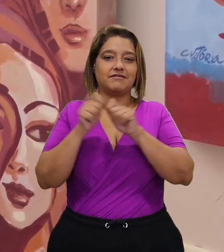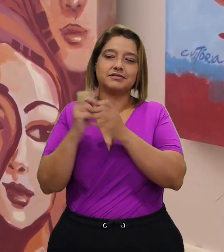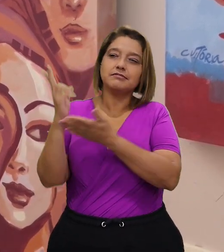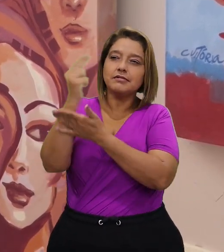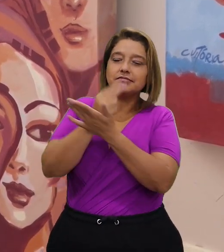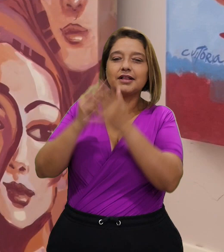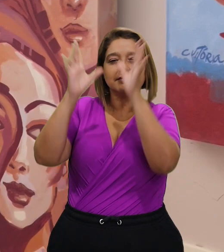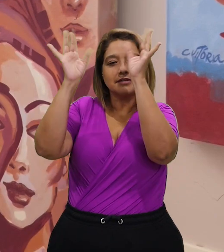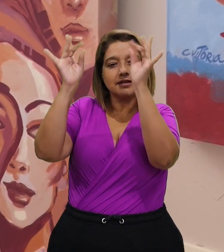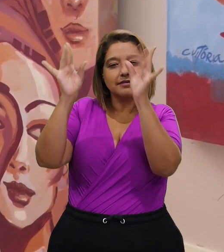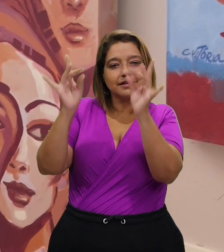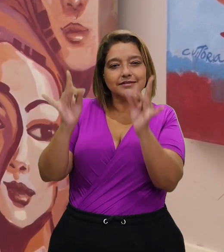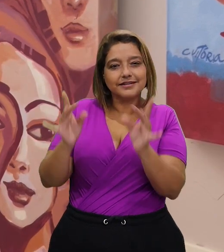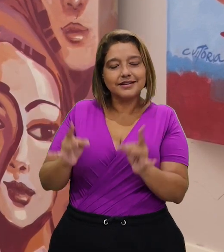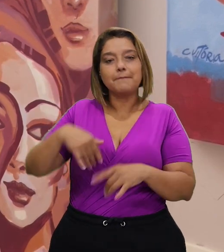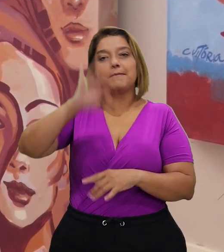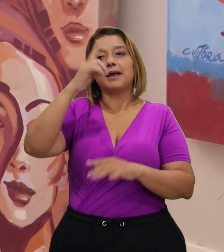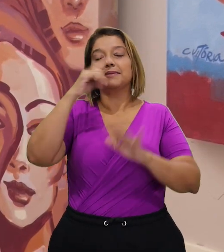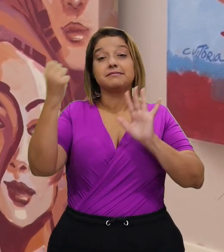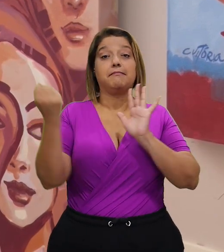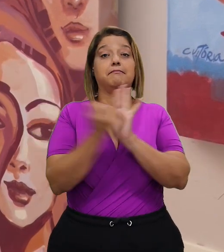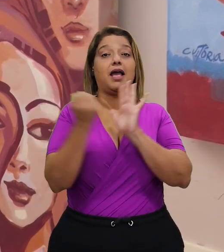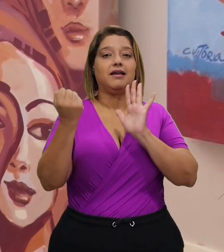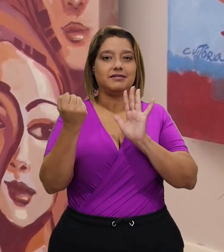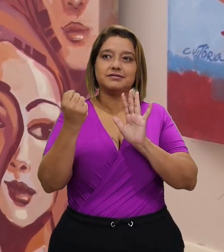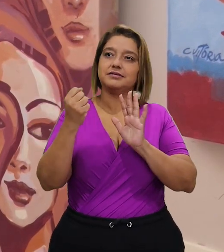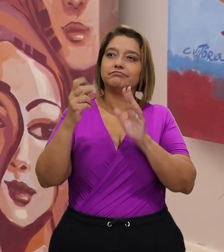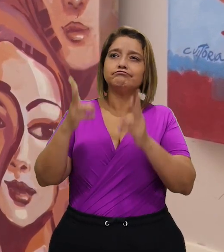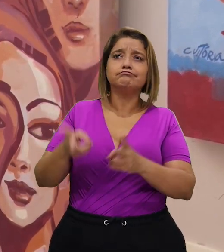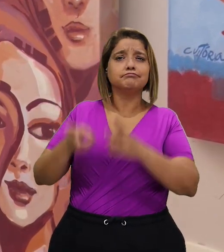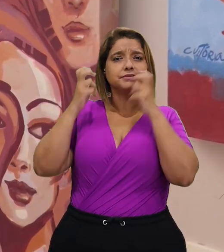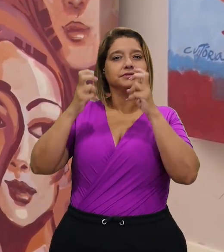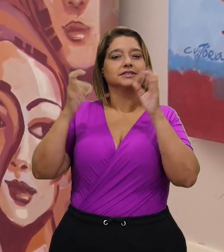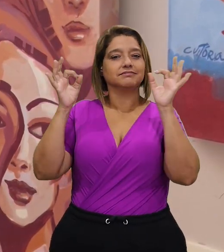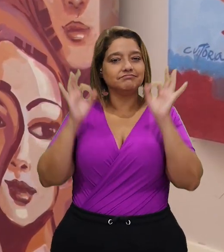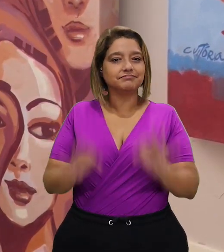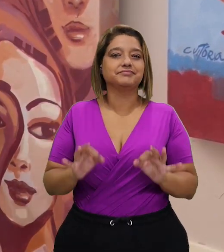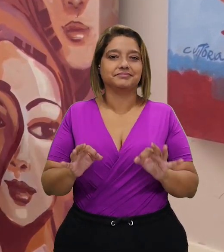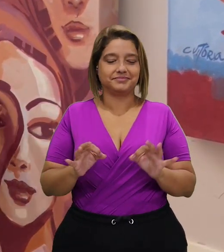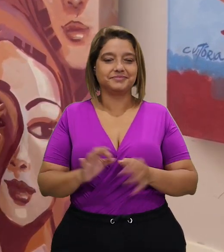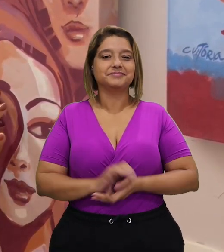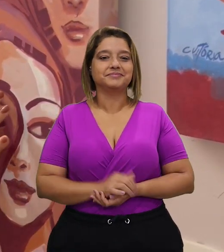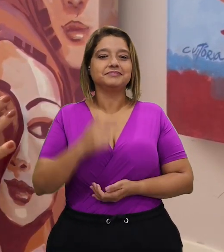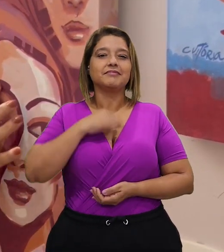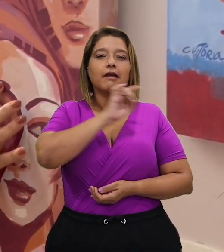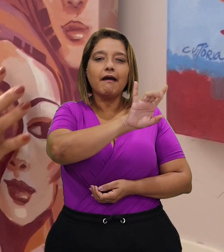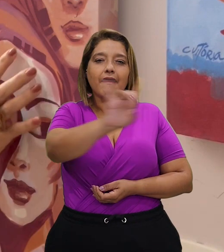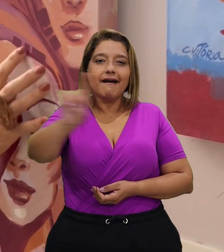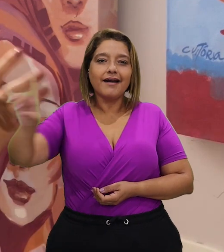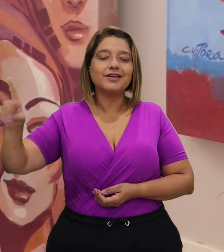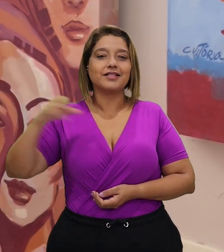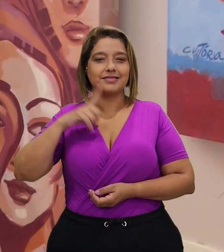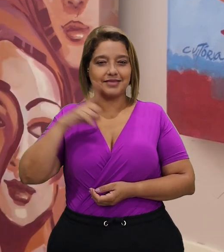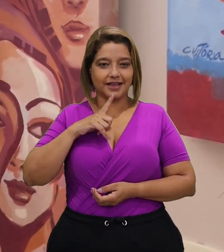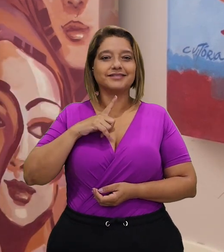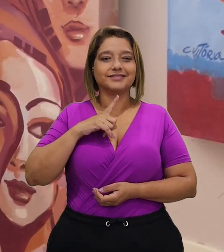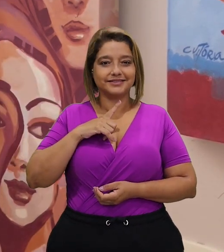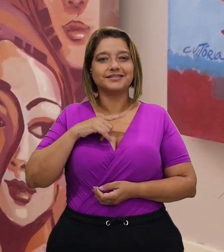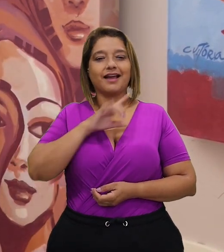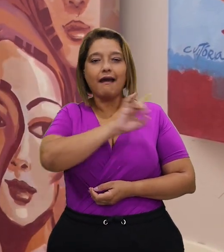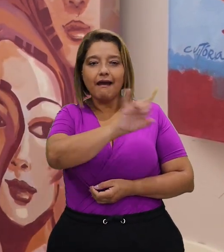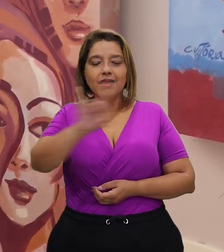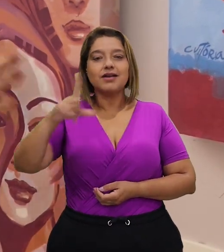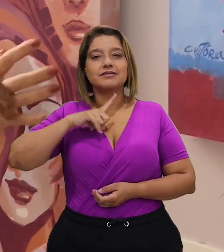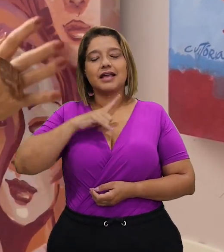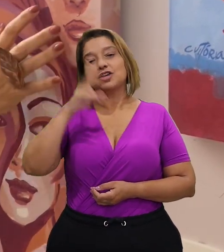a questão das flores, para fazer esse conceito do self. Eu também trago esses detalhes que